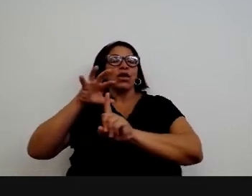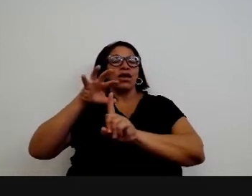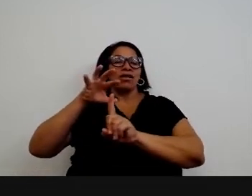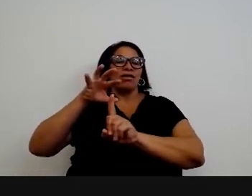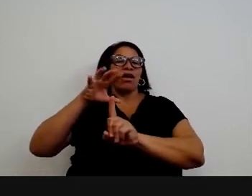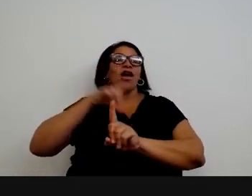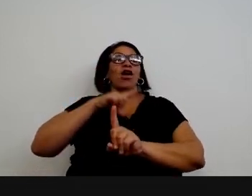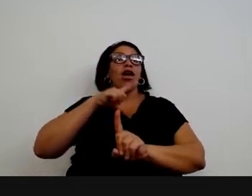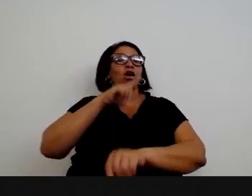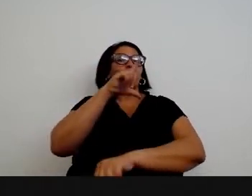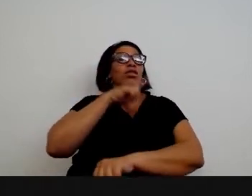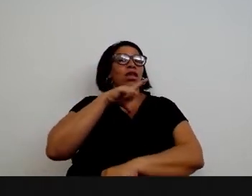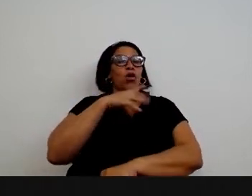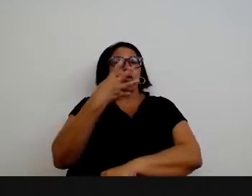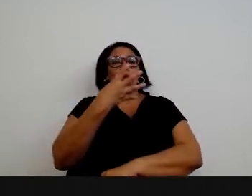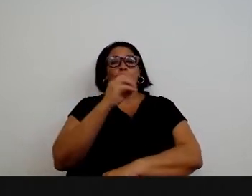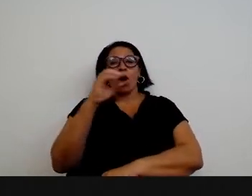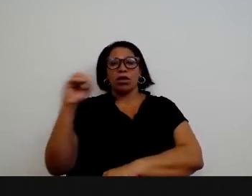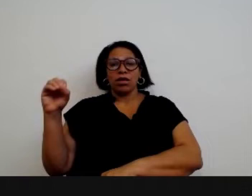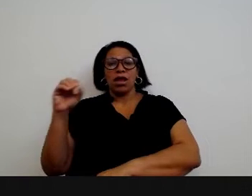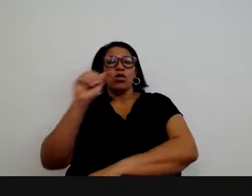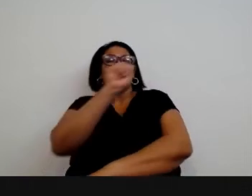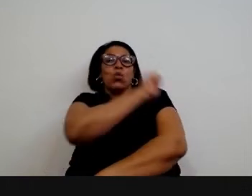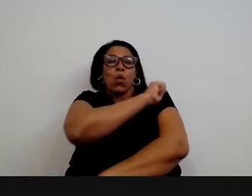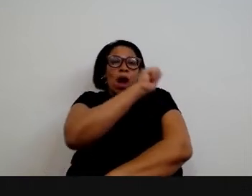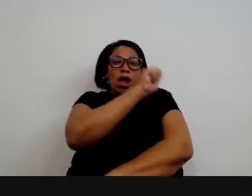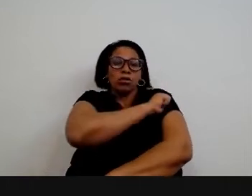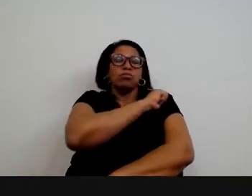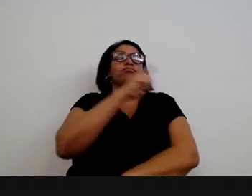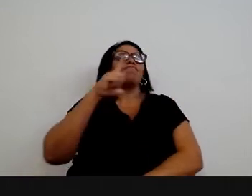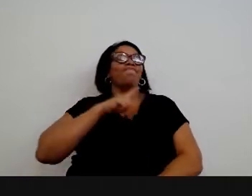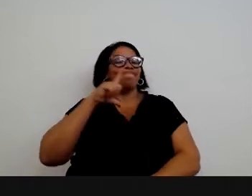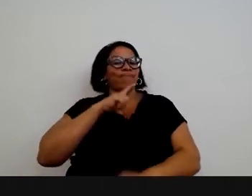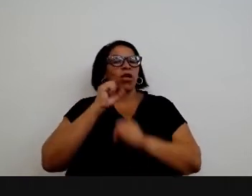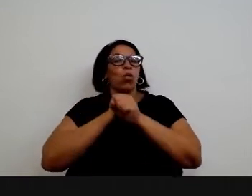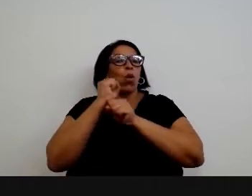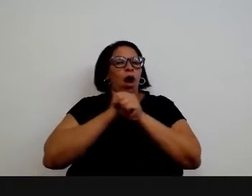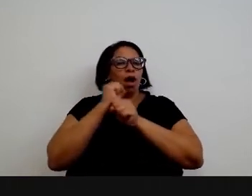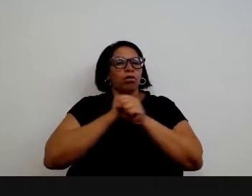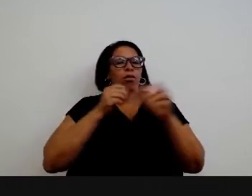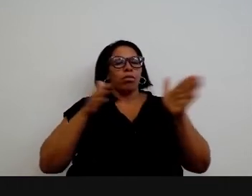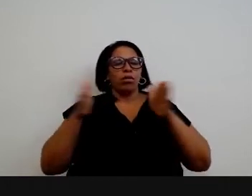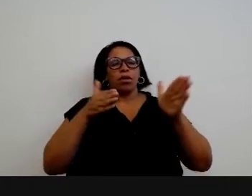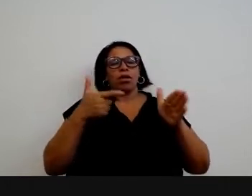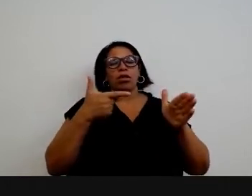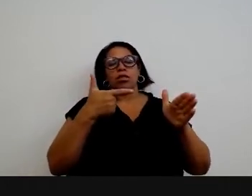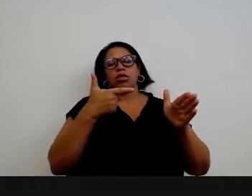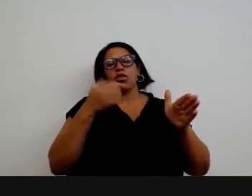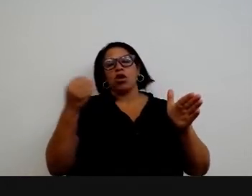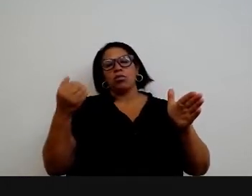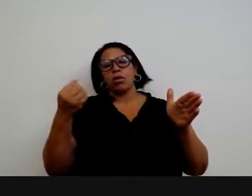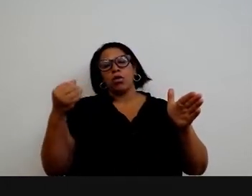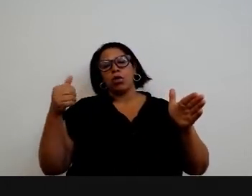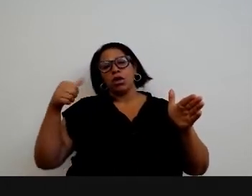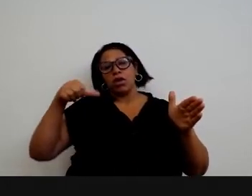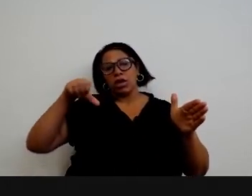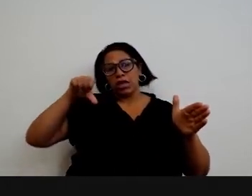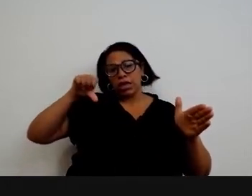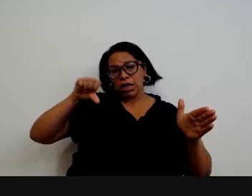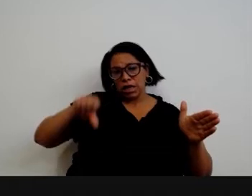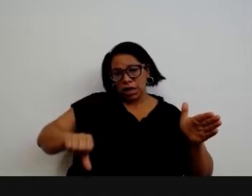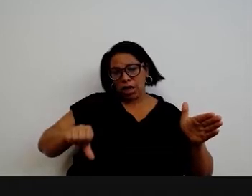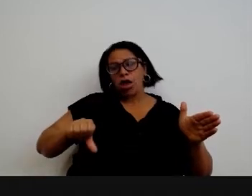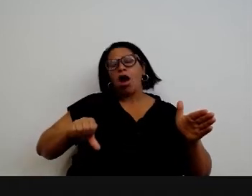Não, eu tenho 400 alunos, gente, mais ou menos, por ano. 400. Desde 2019, quantos alunos e alunas passaram por mim?